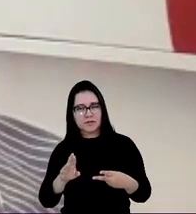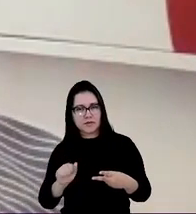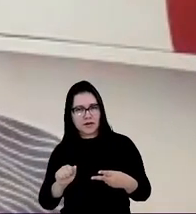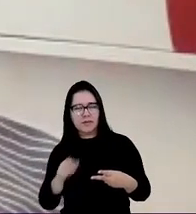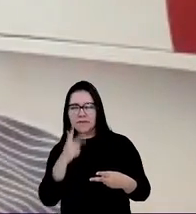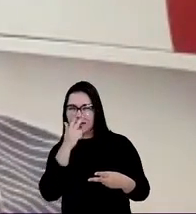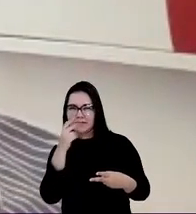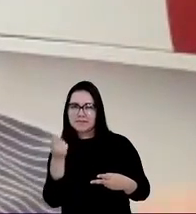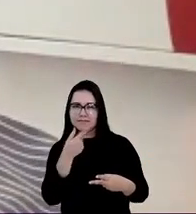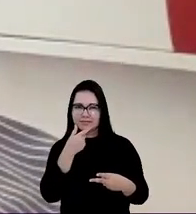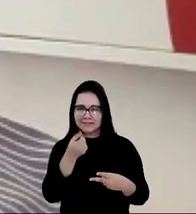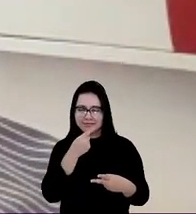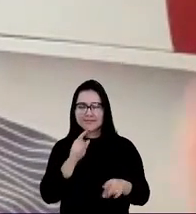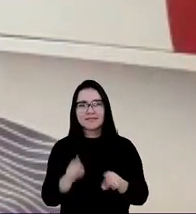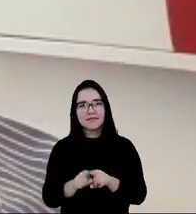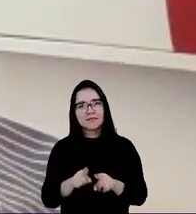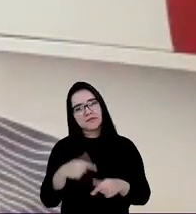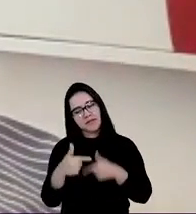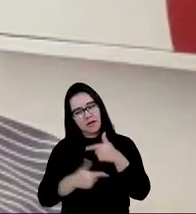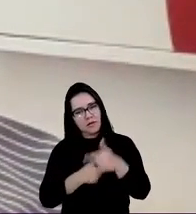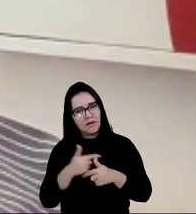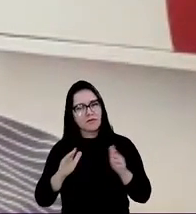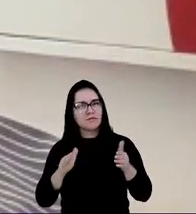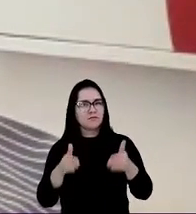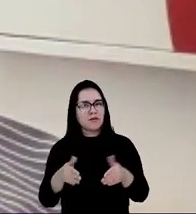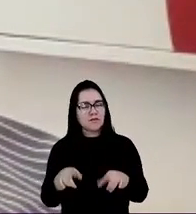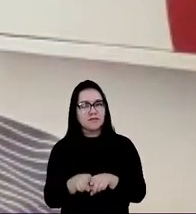a gente está trabalhando bastante nessa questão